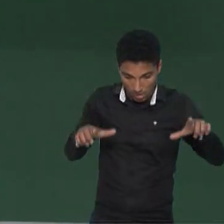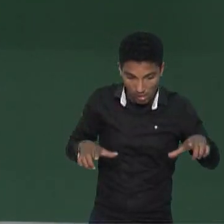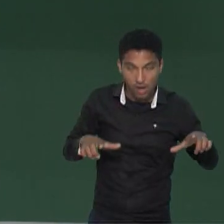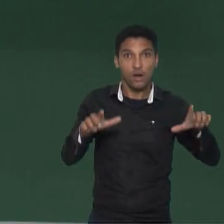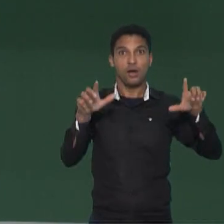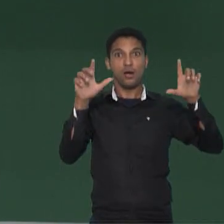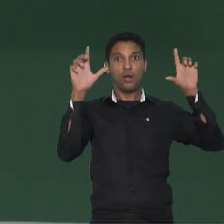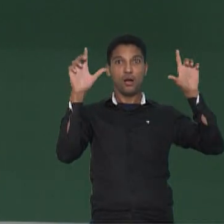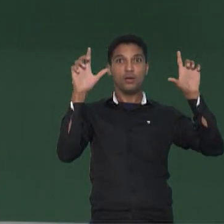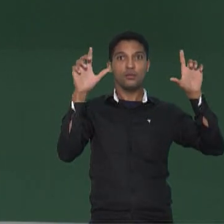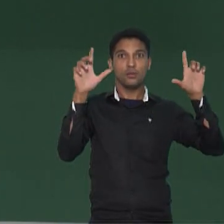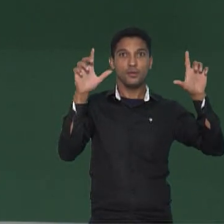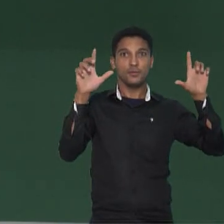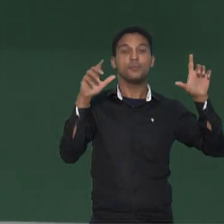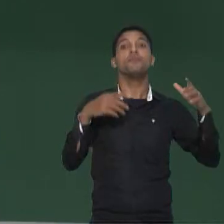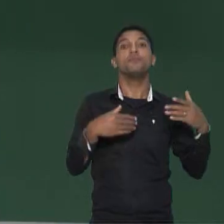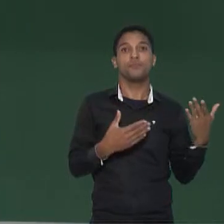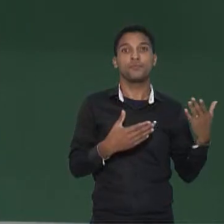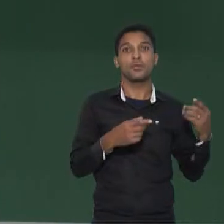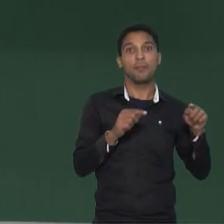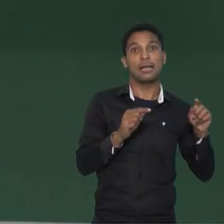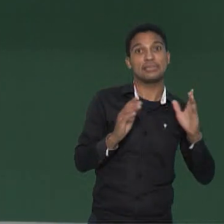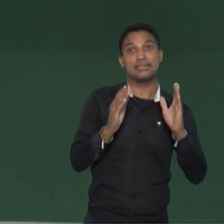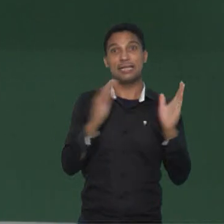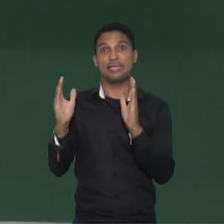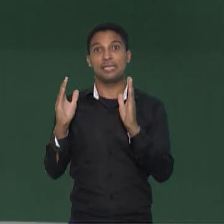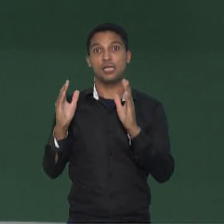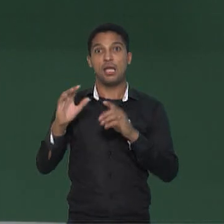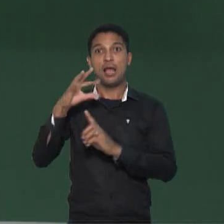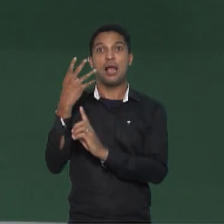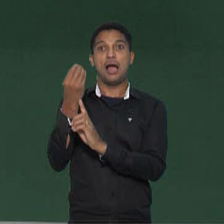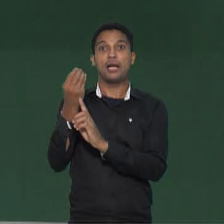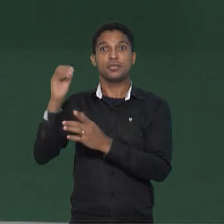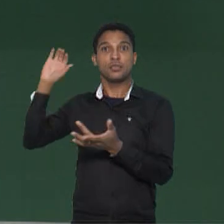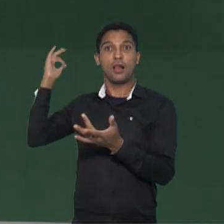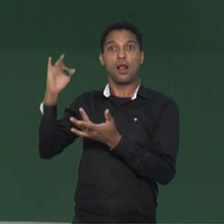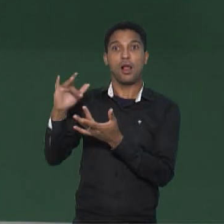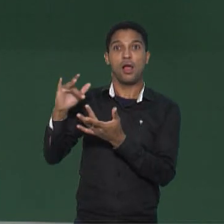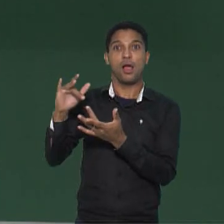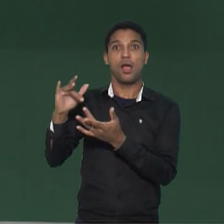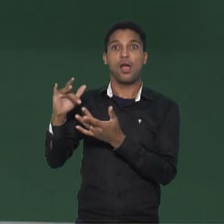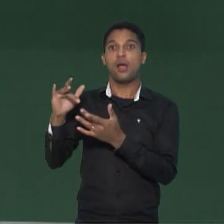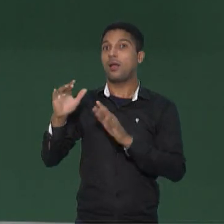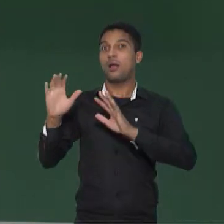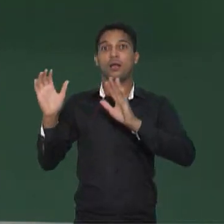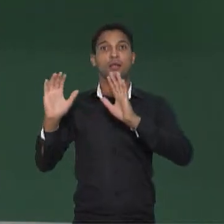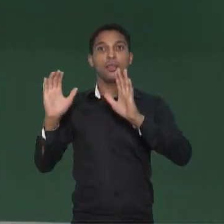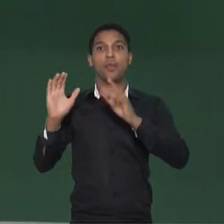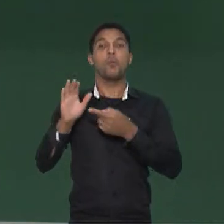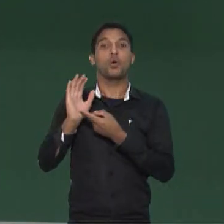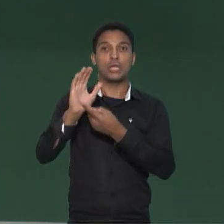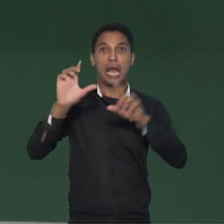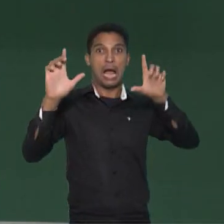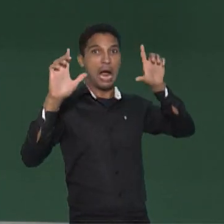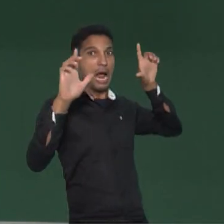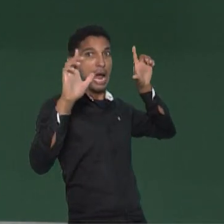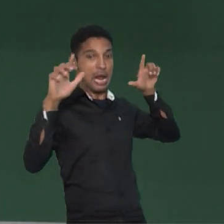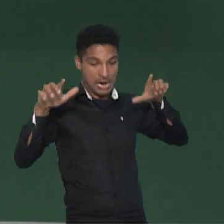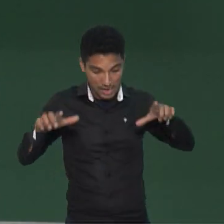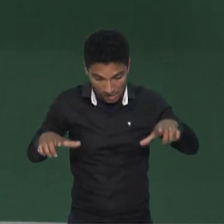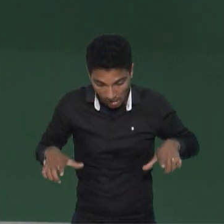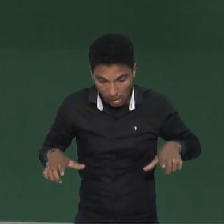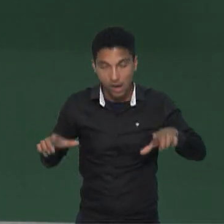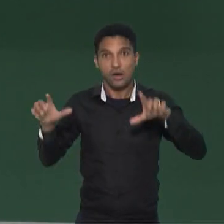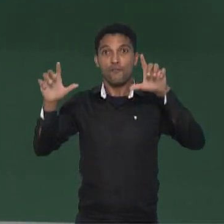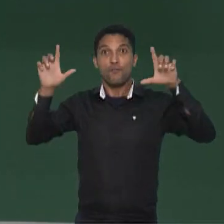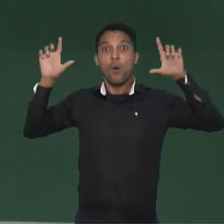aqueles fundos bem compostos. A ideia do neoclassicismo, né, principalmente do Ingres, era não dar essa profundidade. Você vê